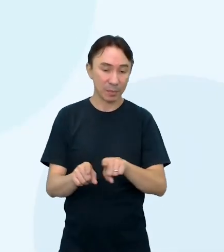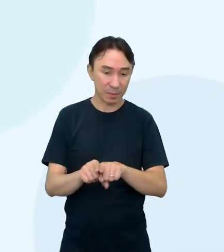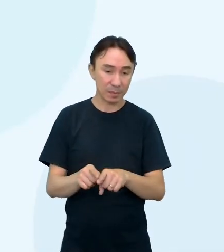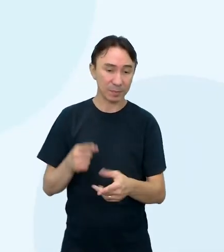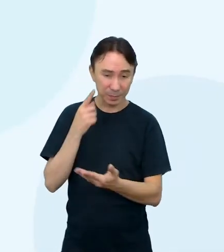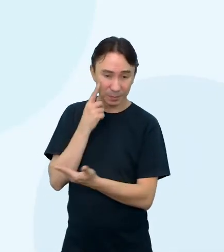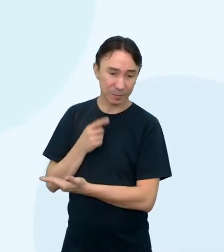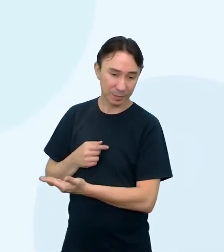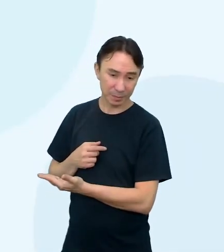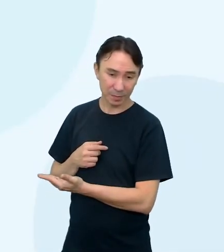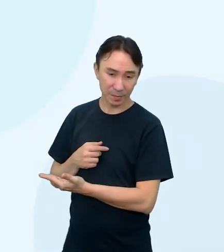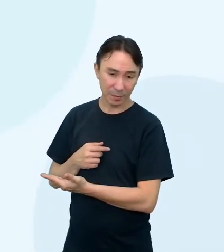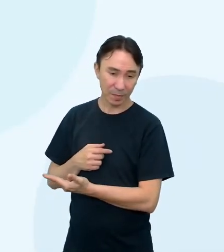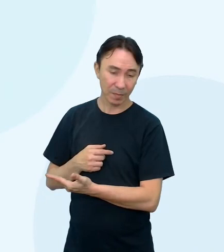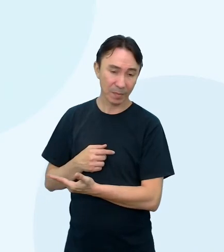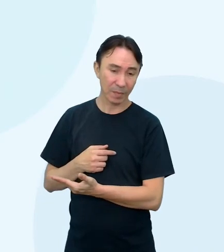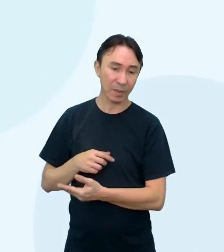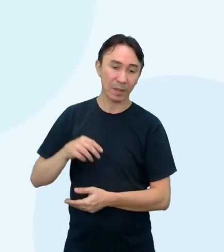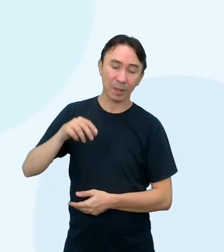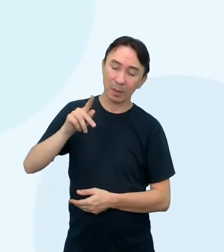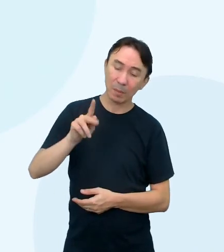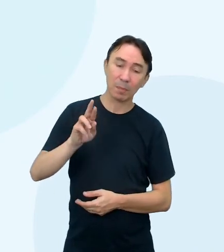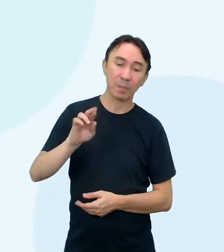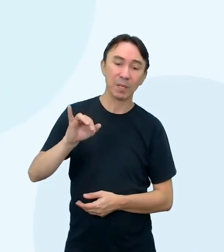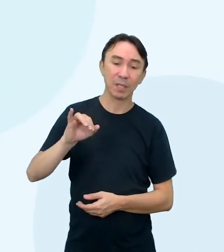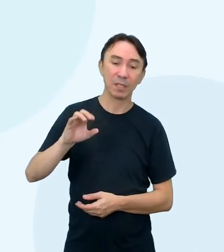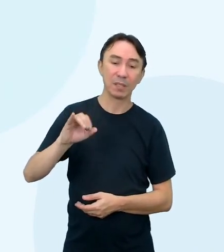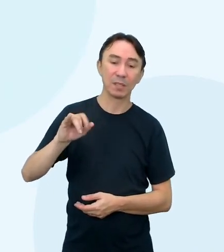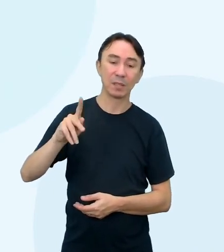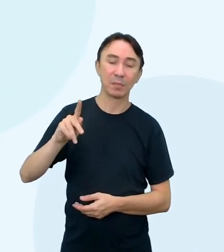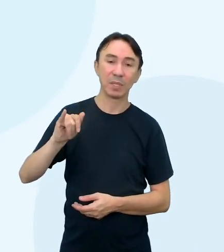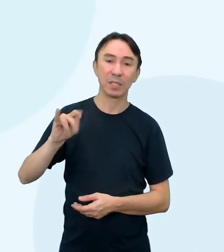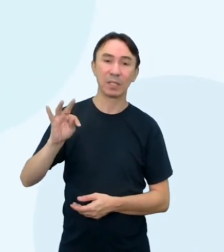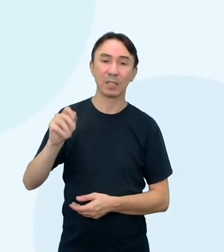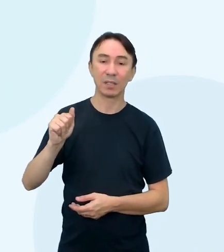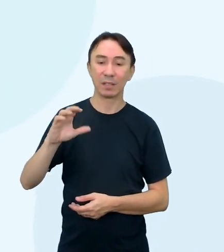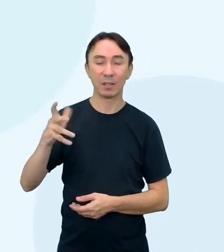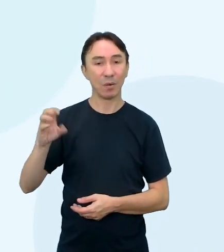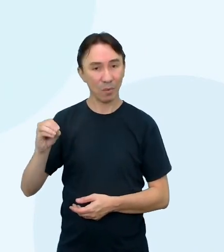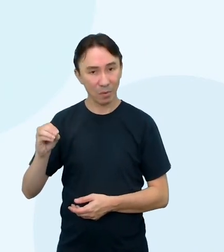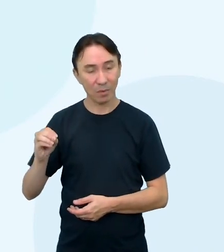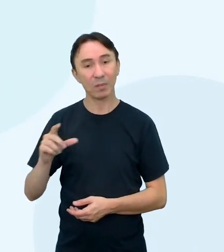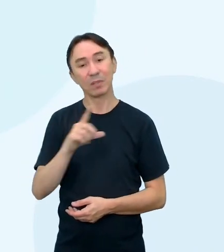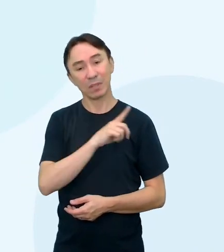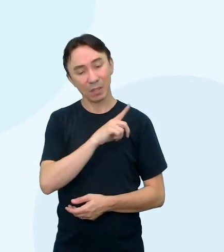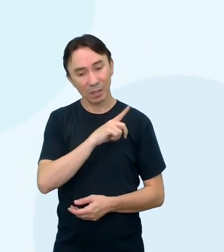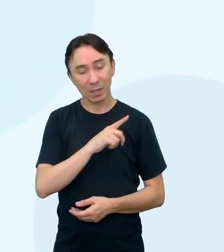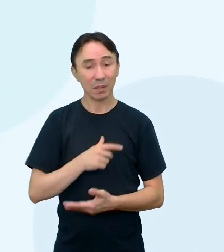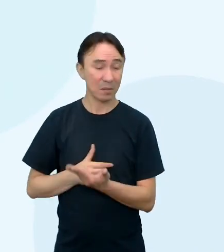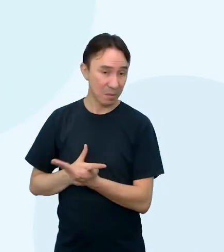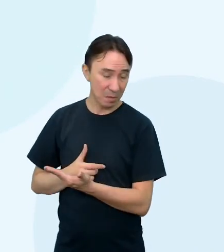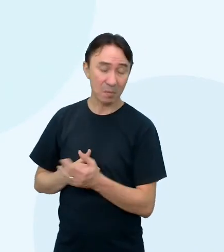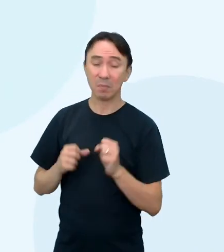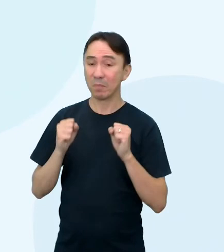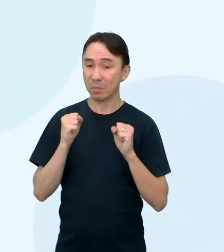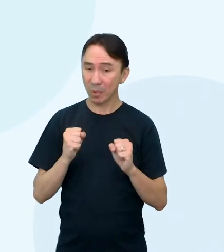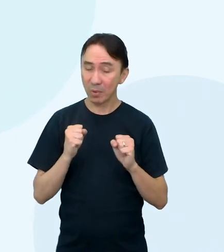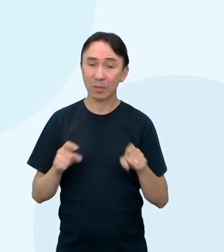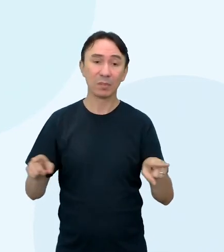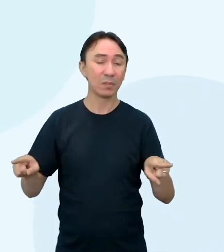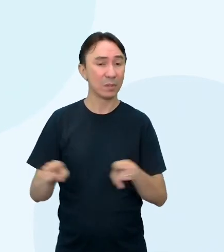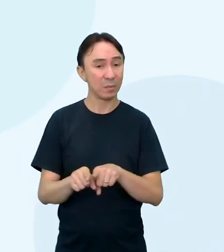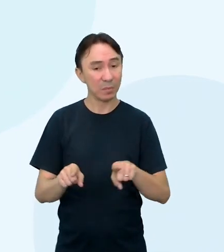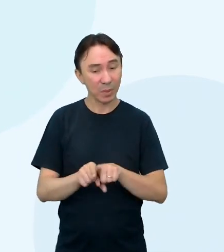ser falado de cristalização. Então, dentro desse processo do intemperismo químico, nós temos solubilidade, mas podemos ter a